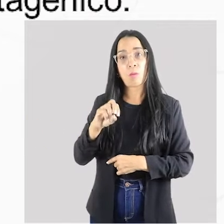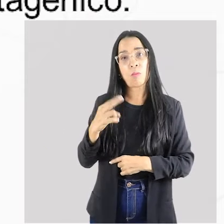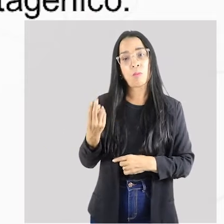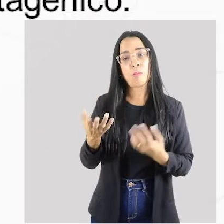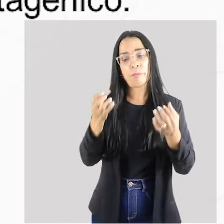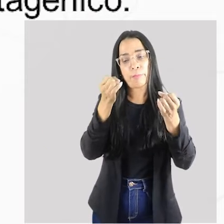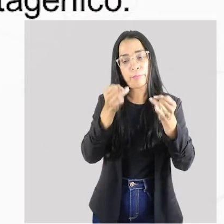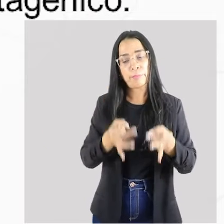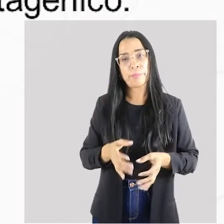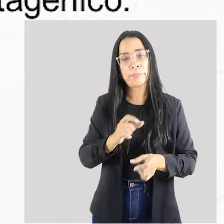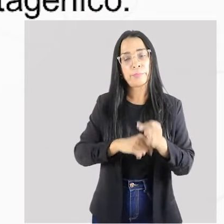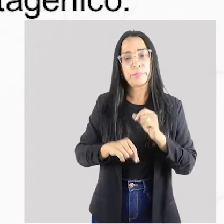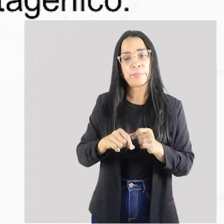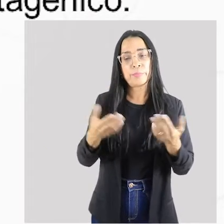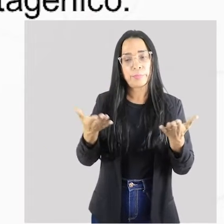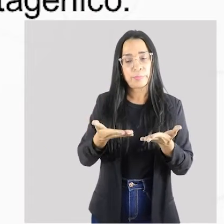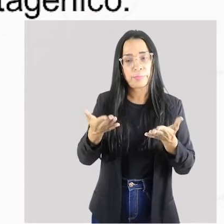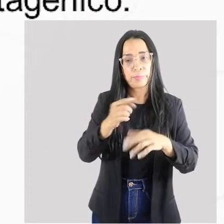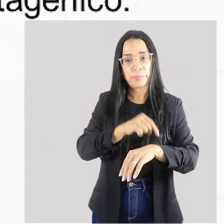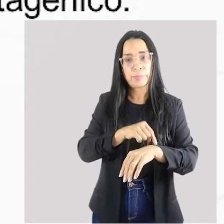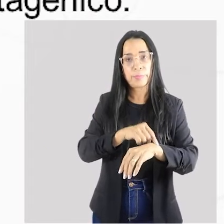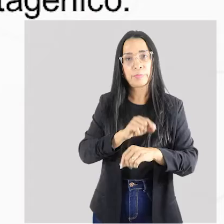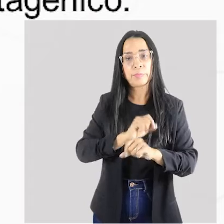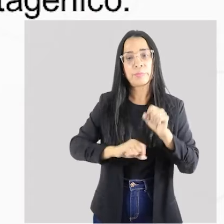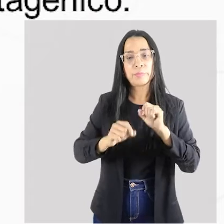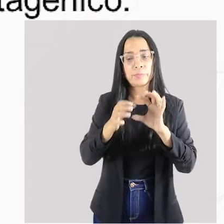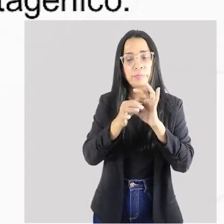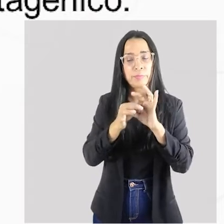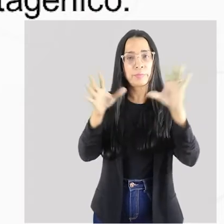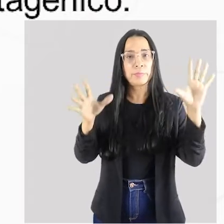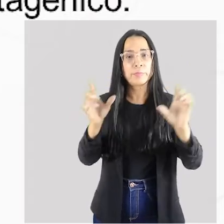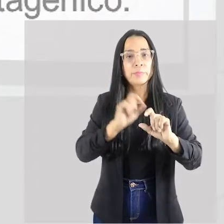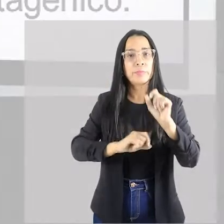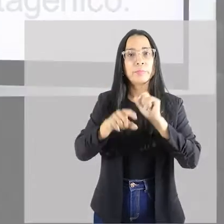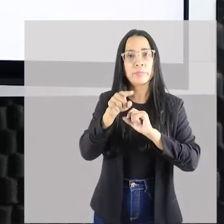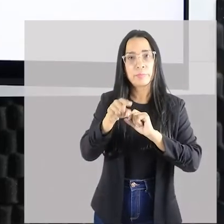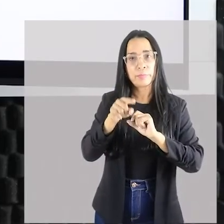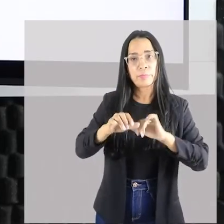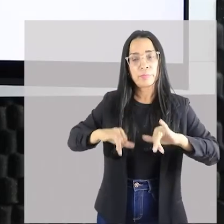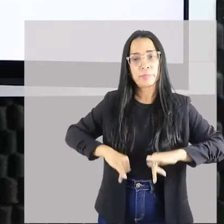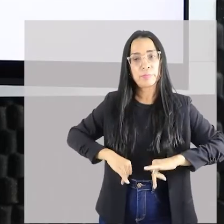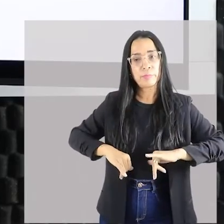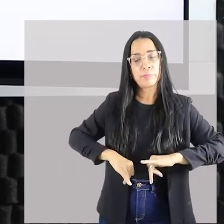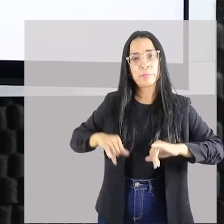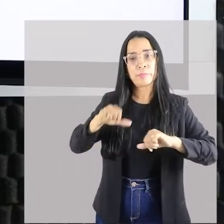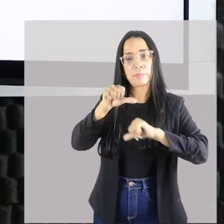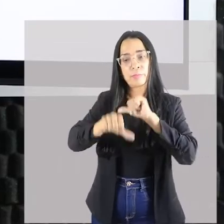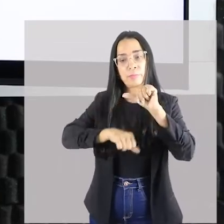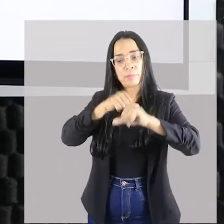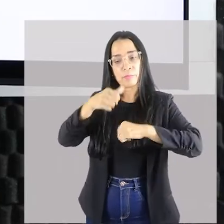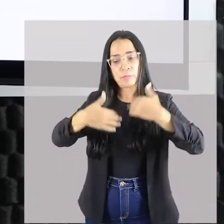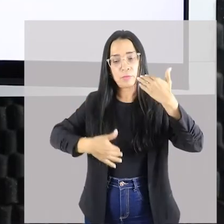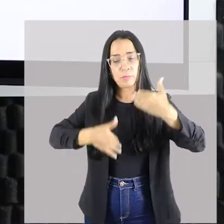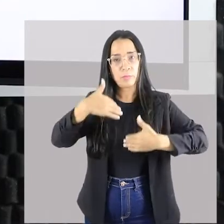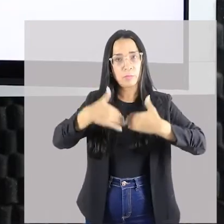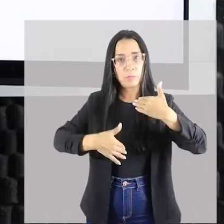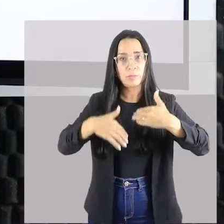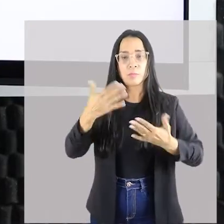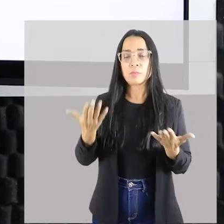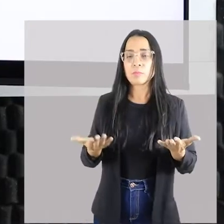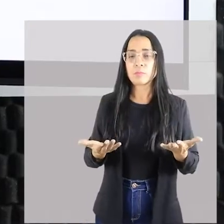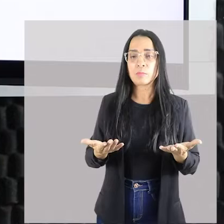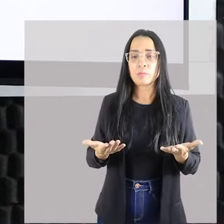seja, né, agora, nesse momento, espontaneamente, você está sofrendo modificações no seu corpo, mudanças,